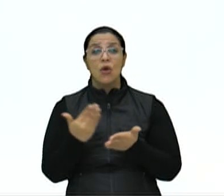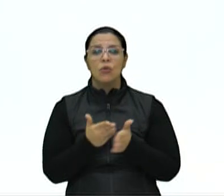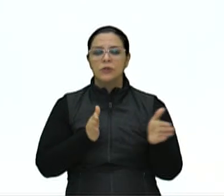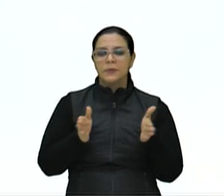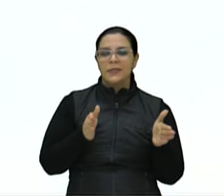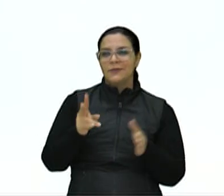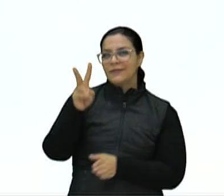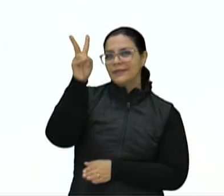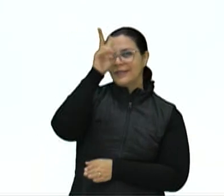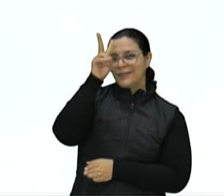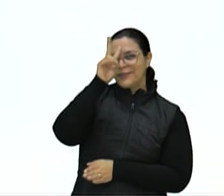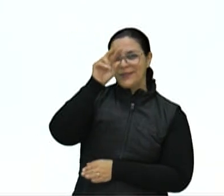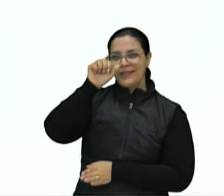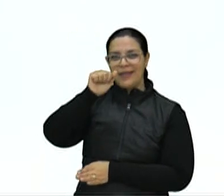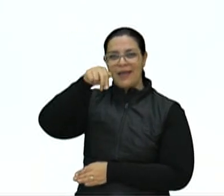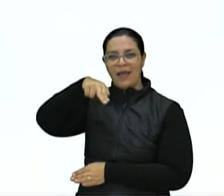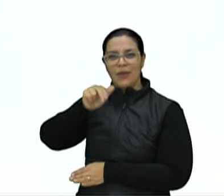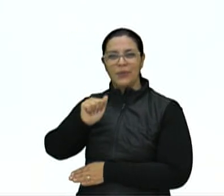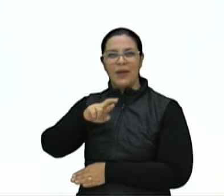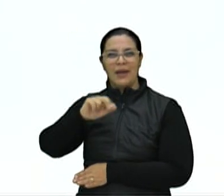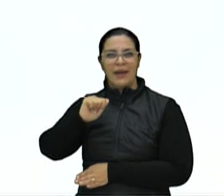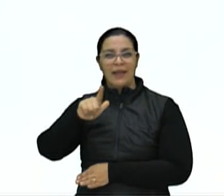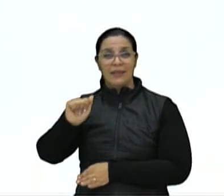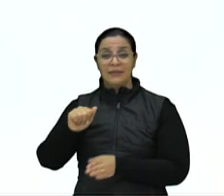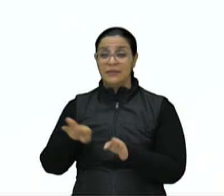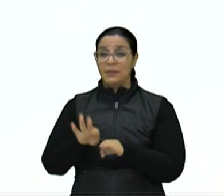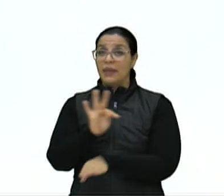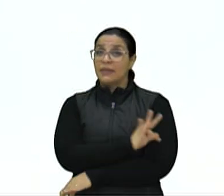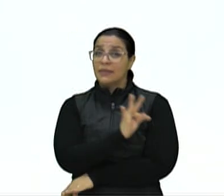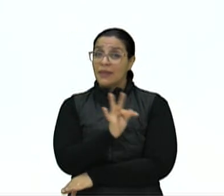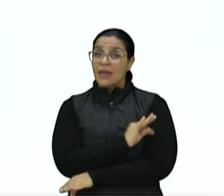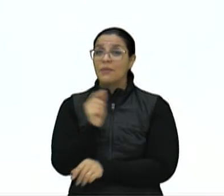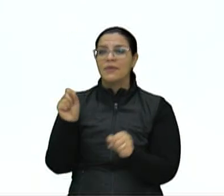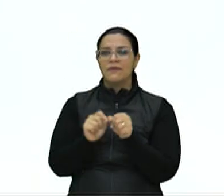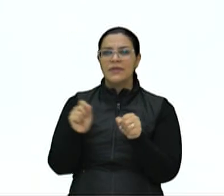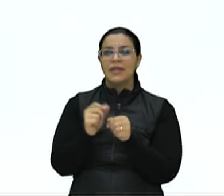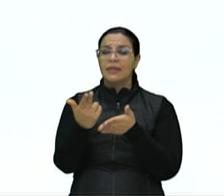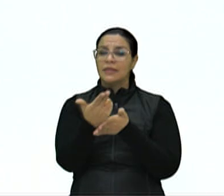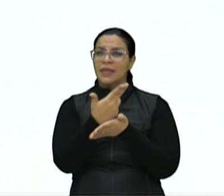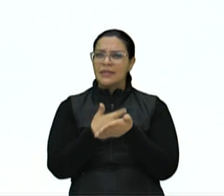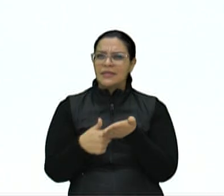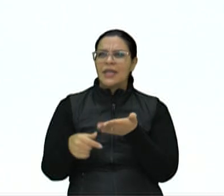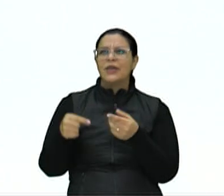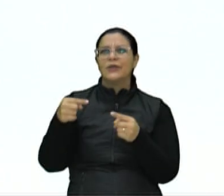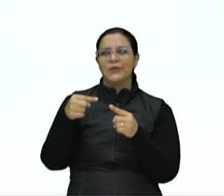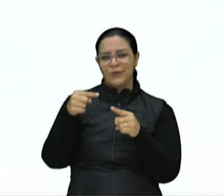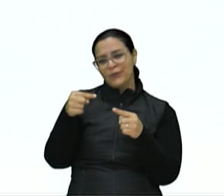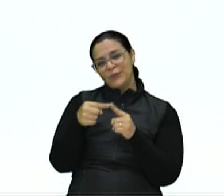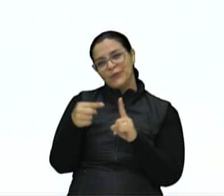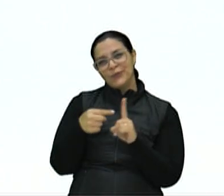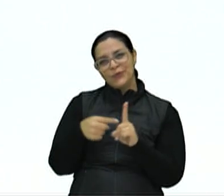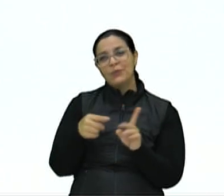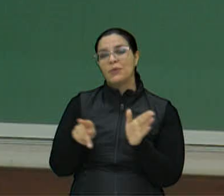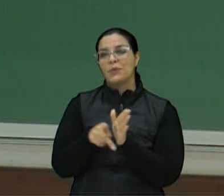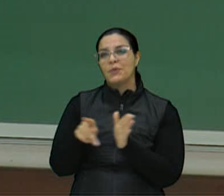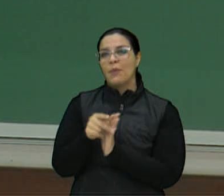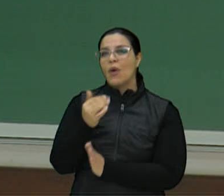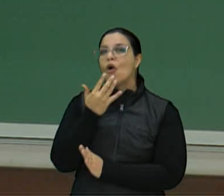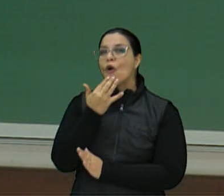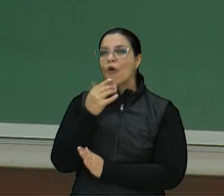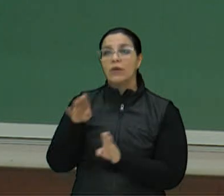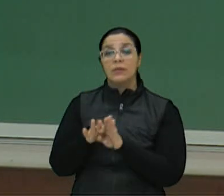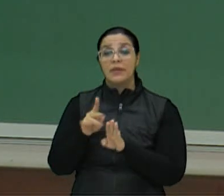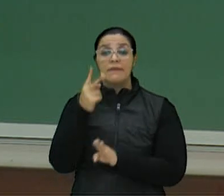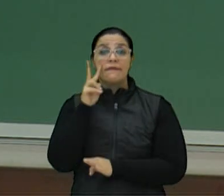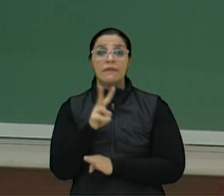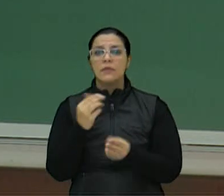da história da aquarela, estudamos algumas técnicas para criar trabalhos com esse tipo de pigmento e vimos como alguns